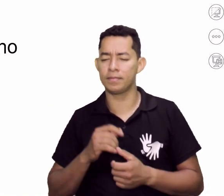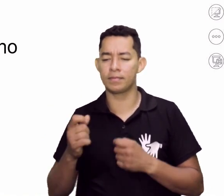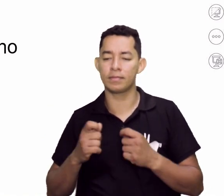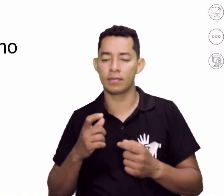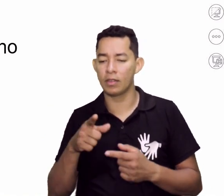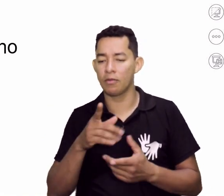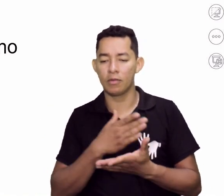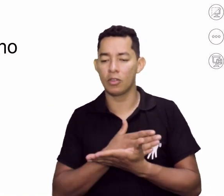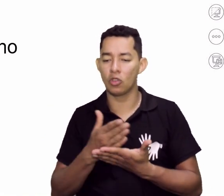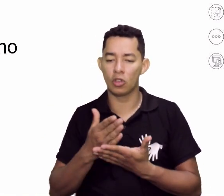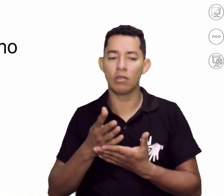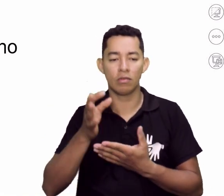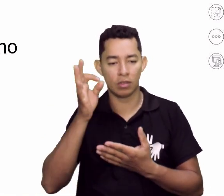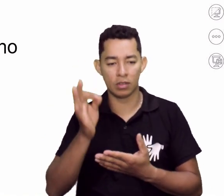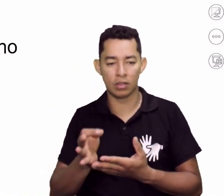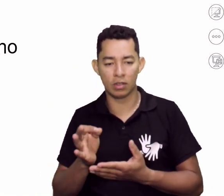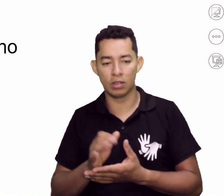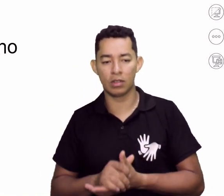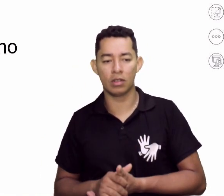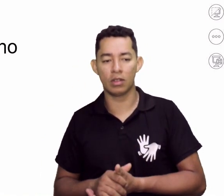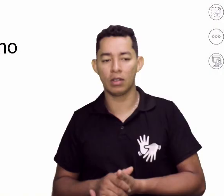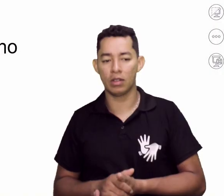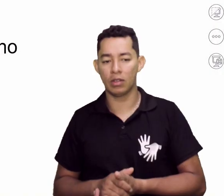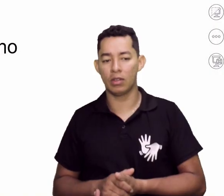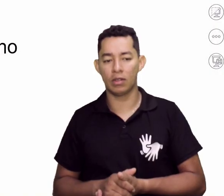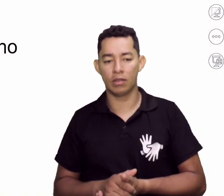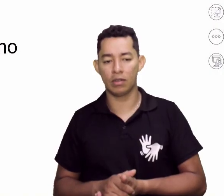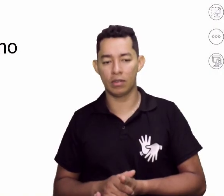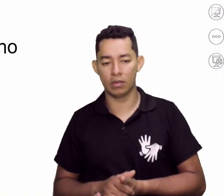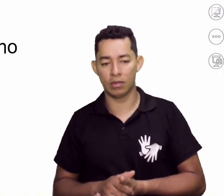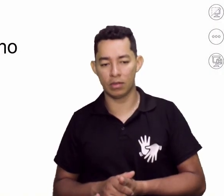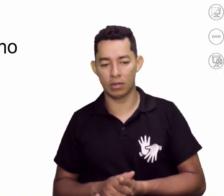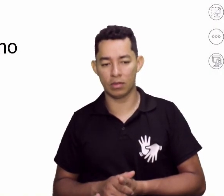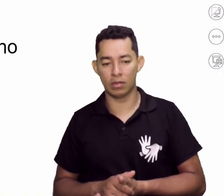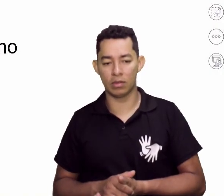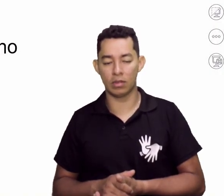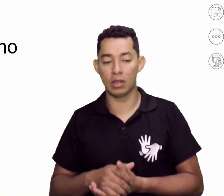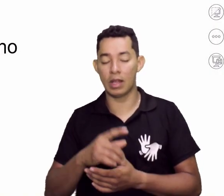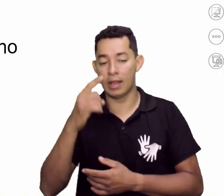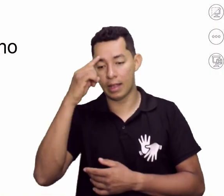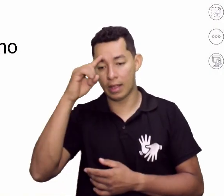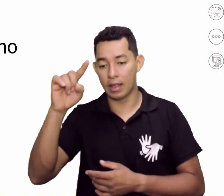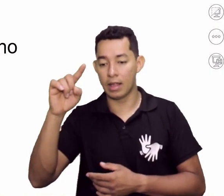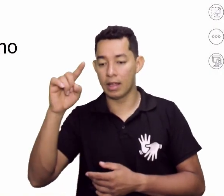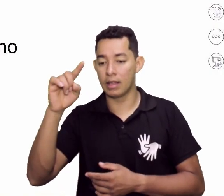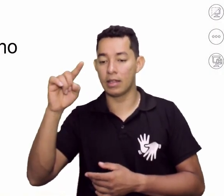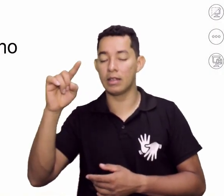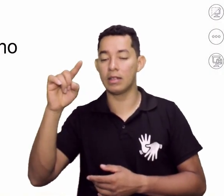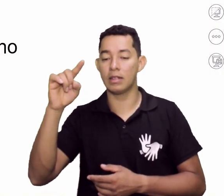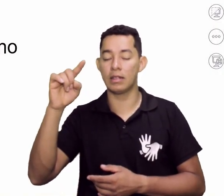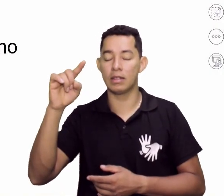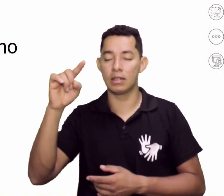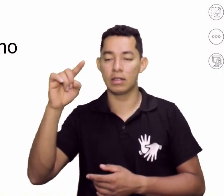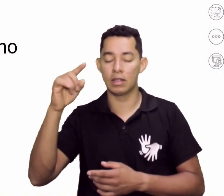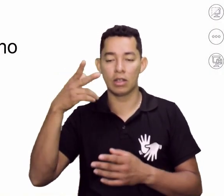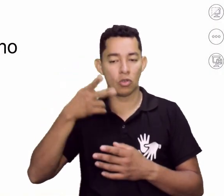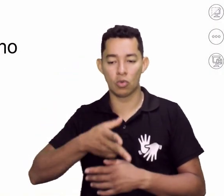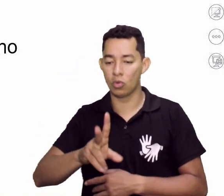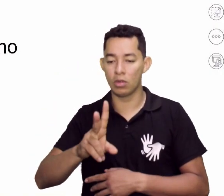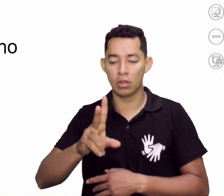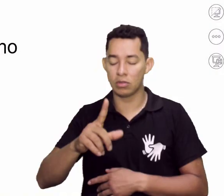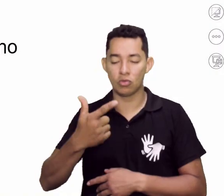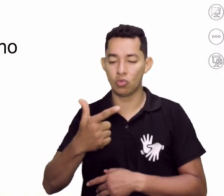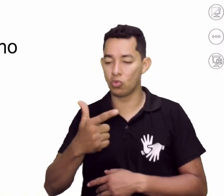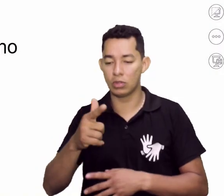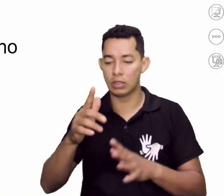você começar vai dar certo no final. Mas a ideia, ela é um moto contínuo, ela não tem como se findar,